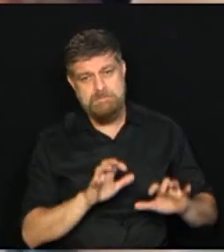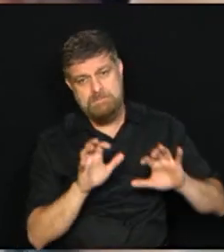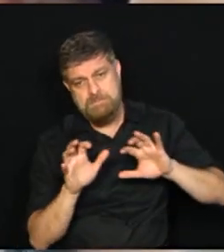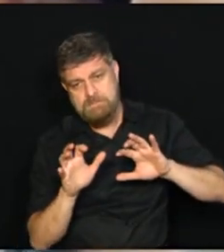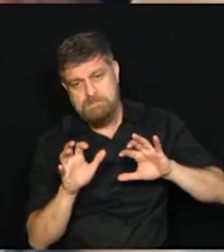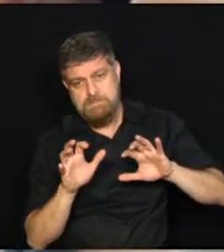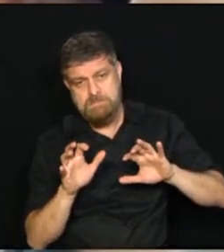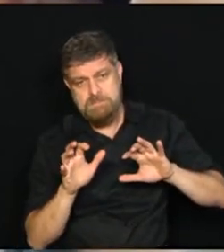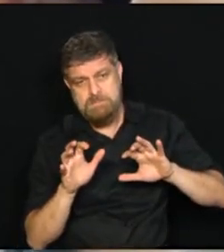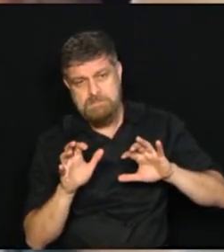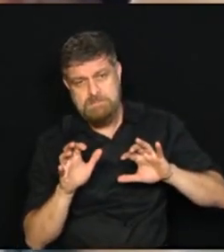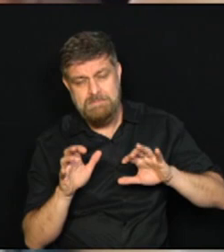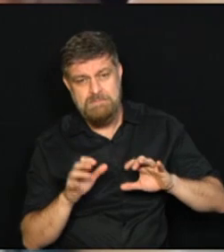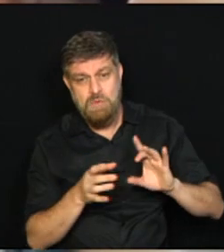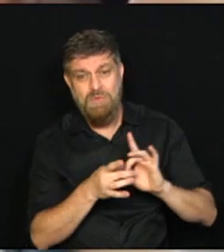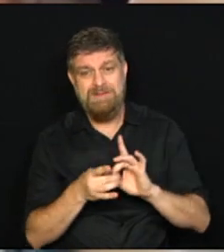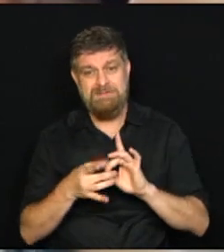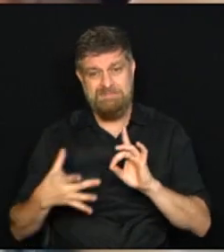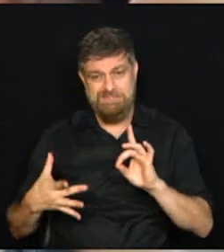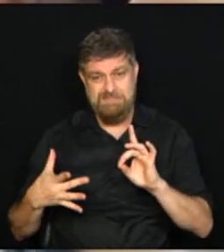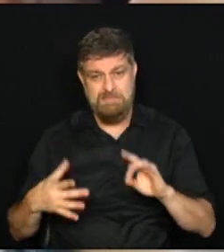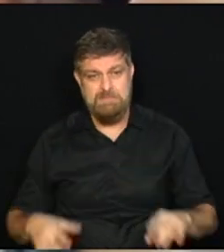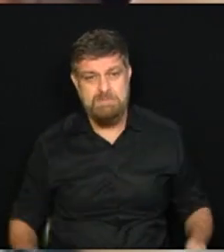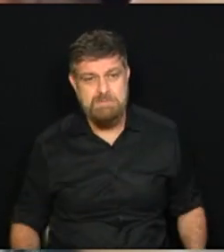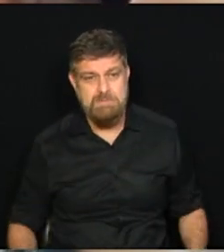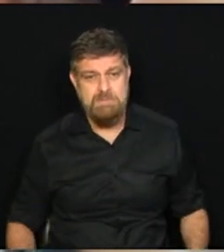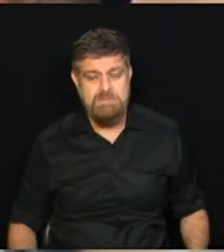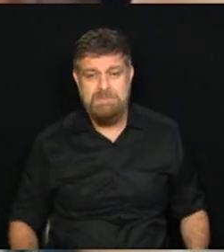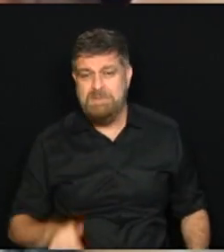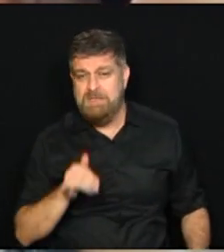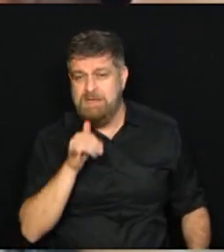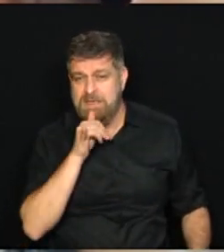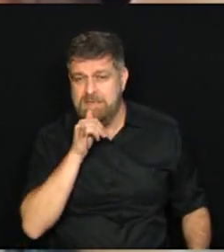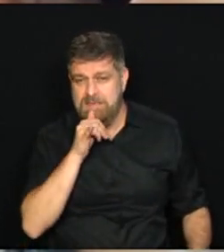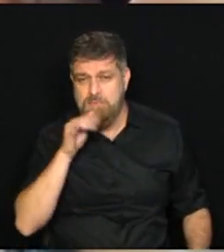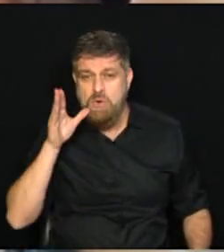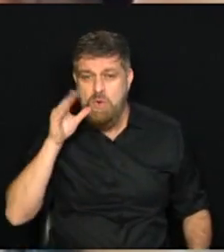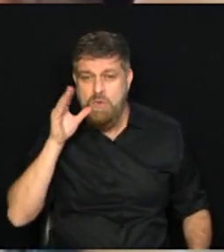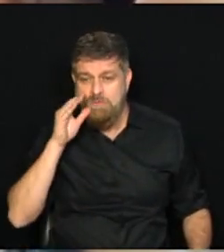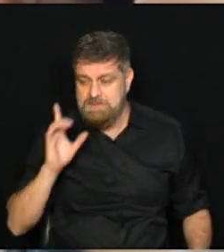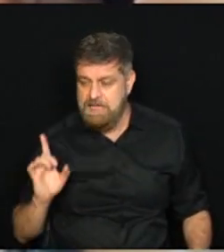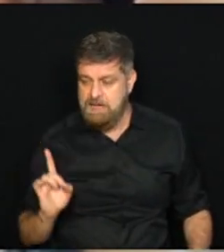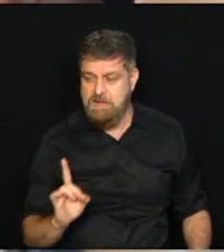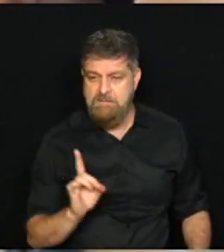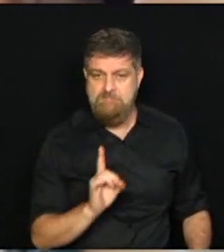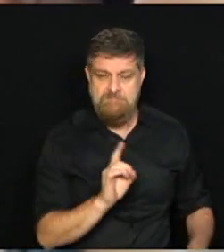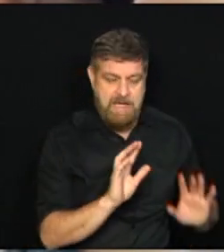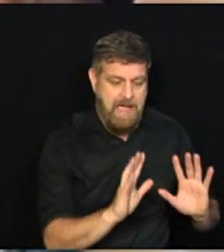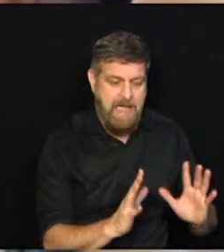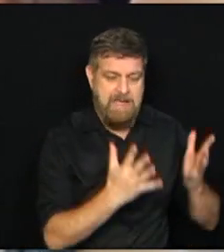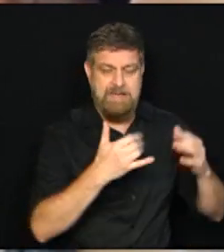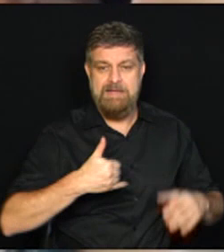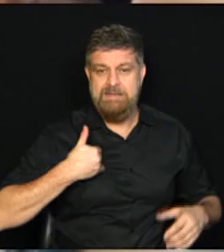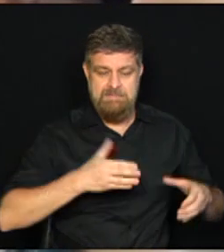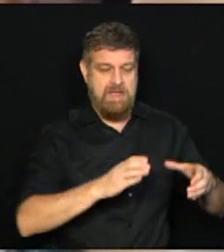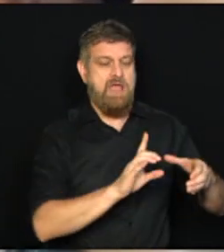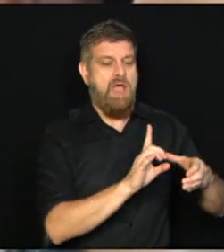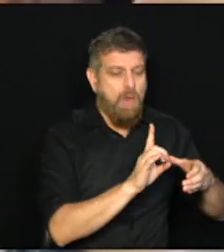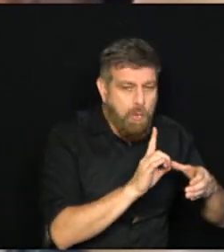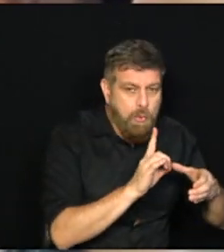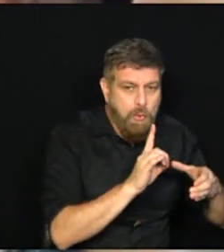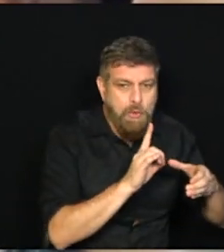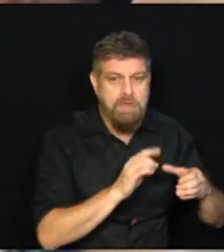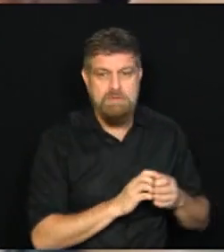por exemplo, vai para a Copa, ou vai, às vezes, comemorar um aniversário, alguma coisa assim, as